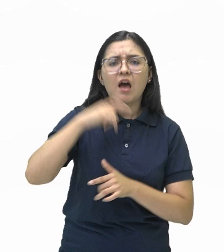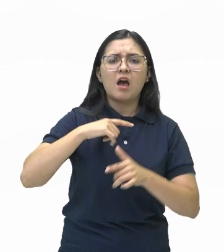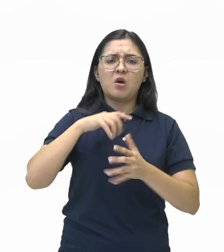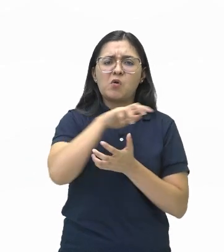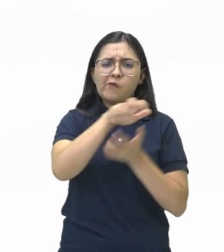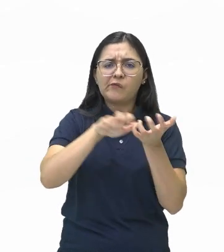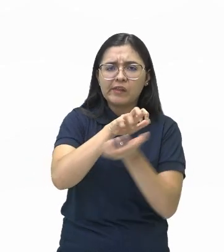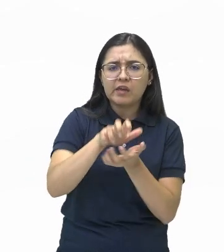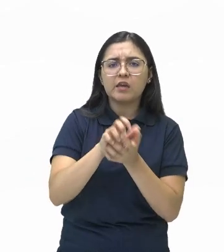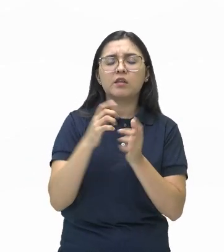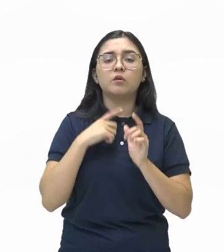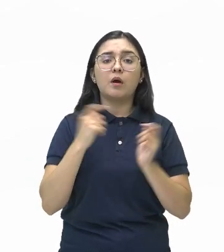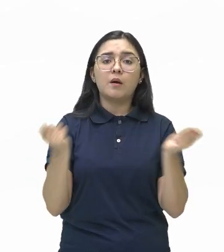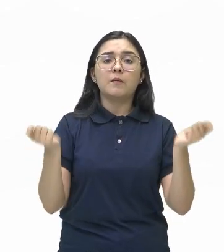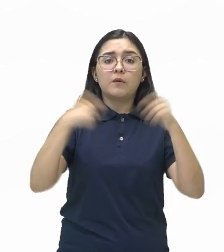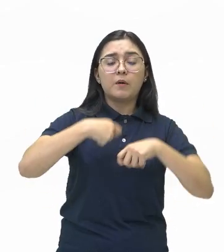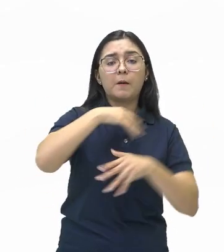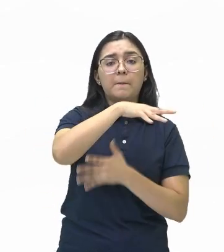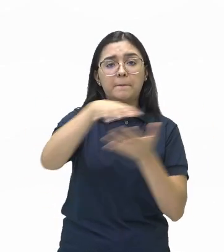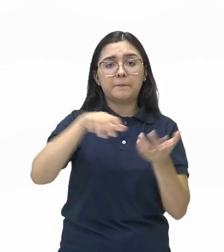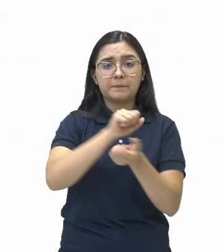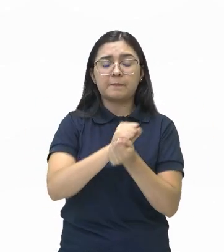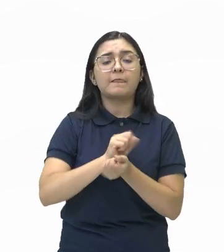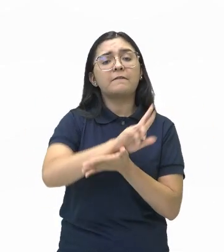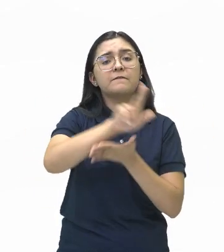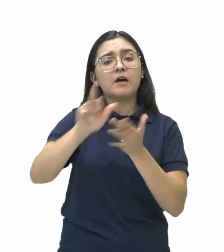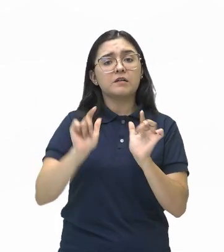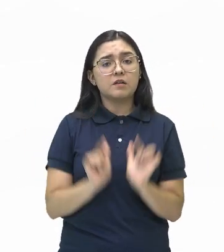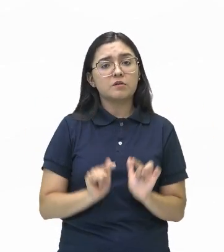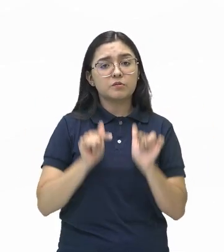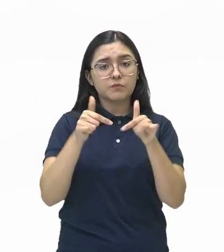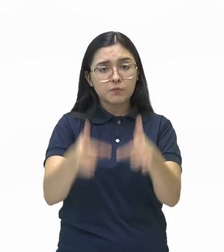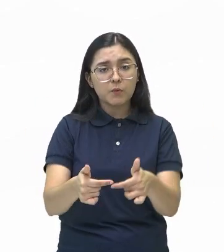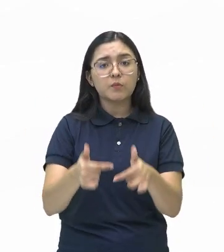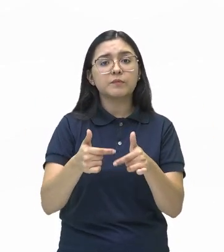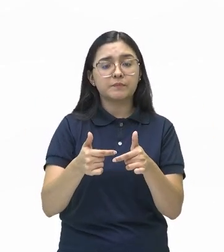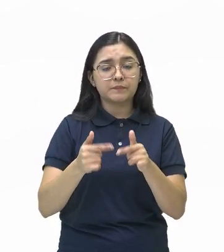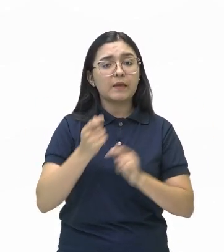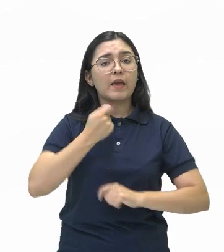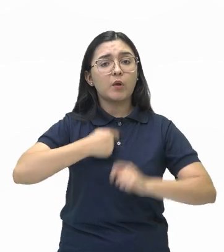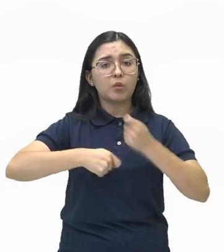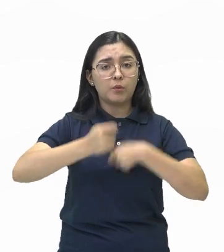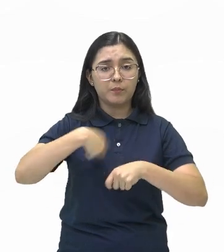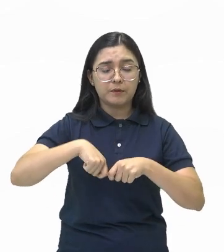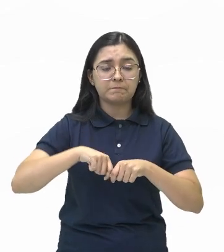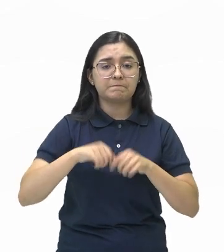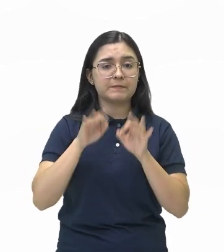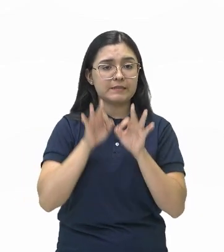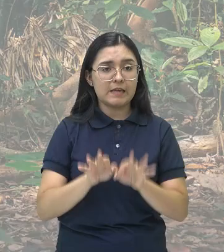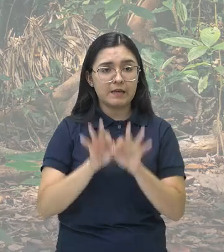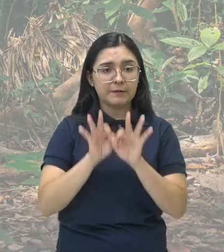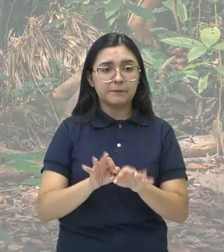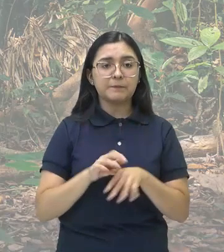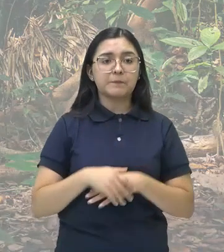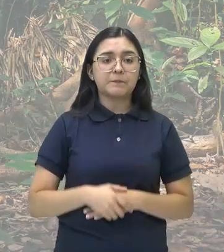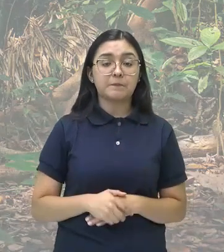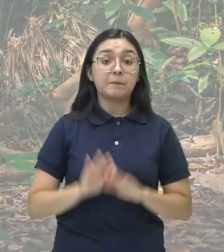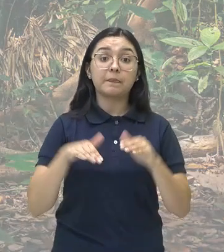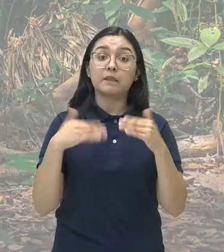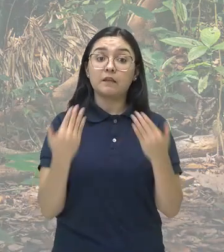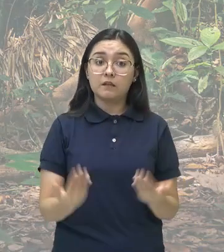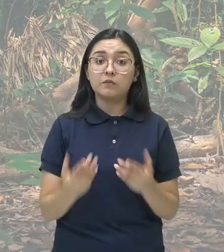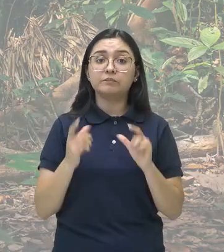promover a sustentabilidade nas diversas atividades econômicas. Perfeito, então, pessoal?